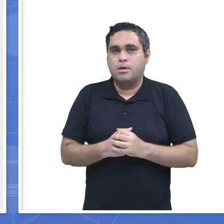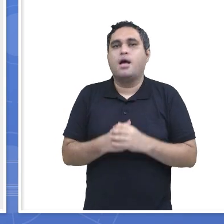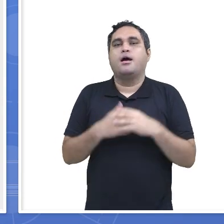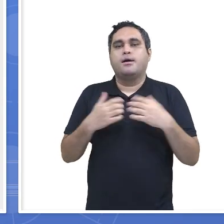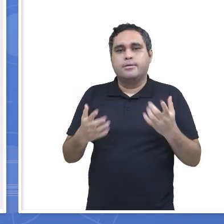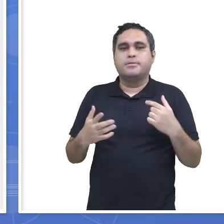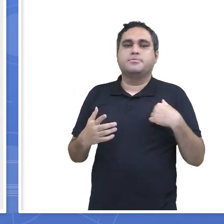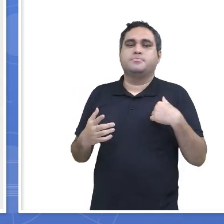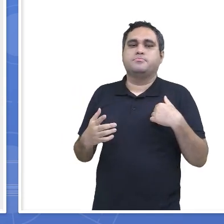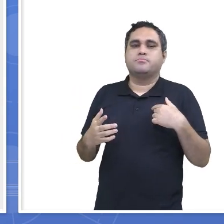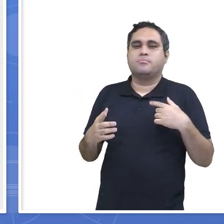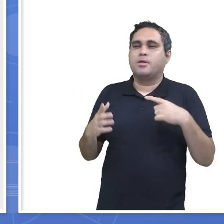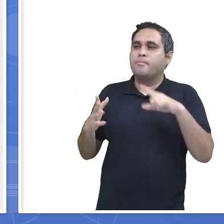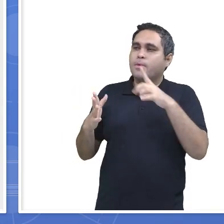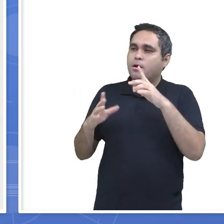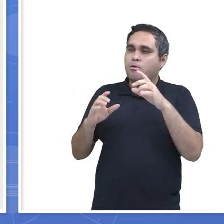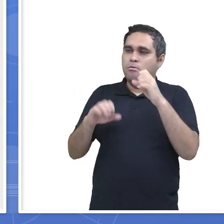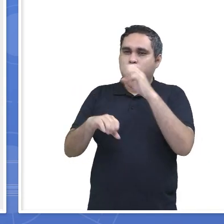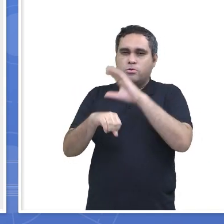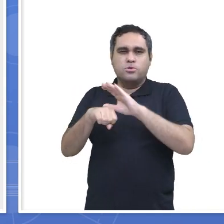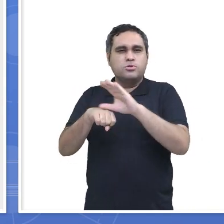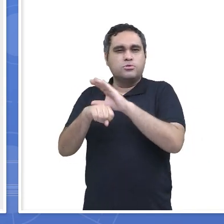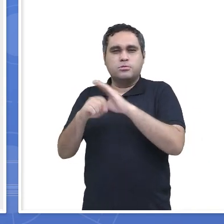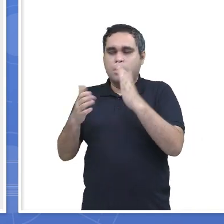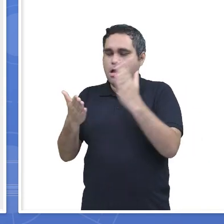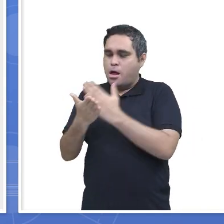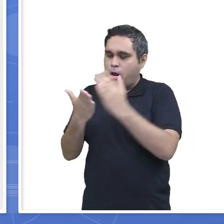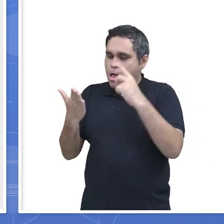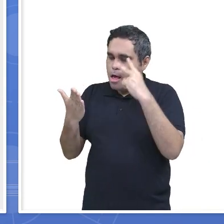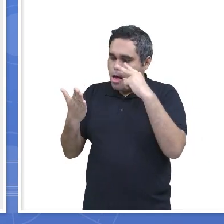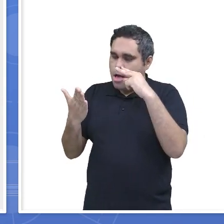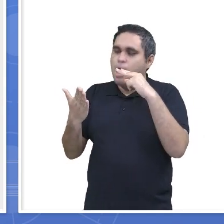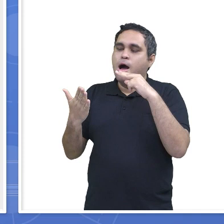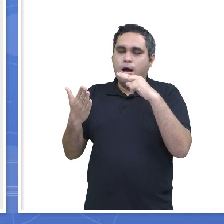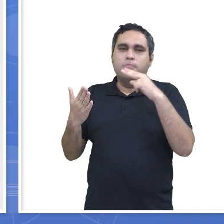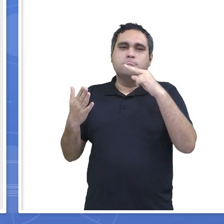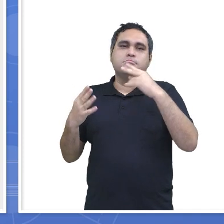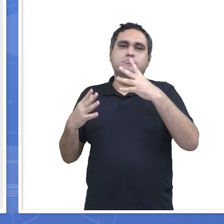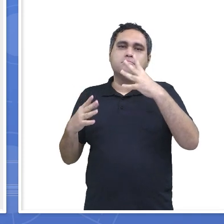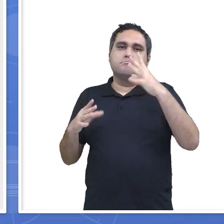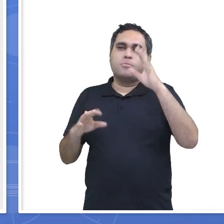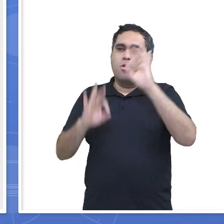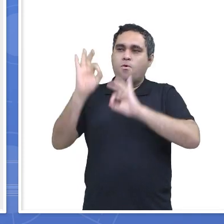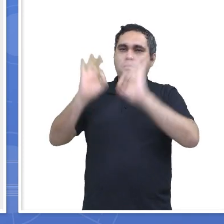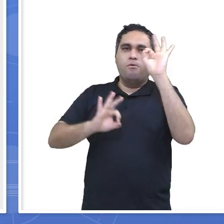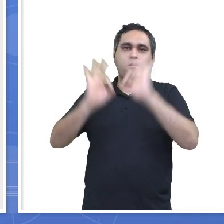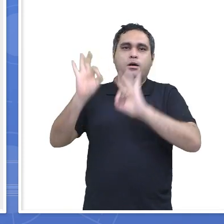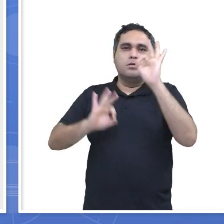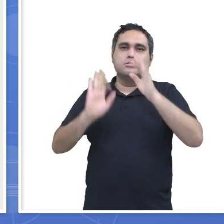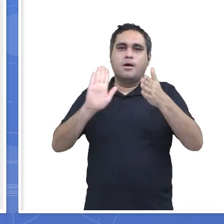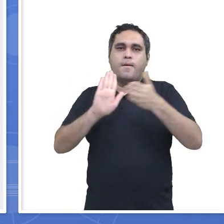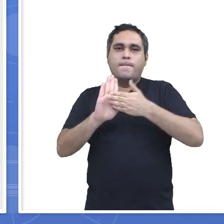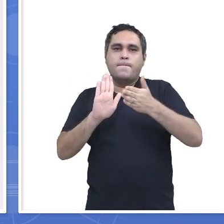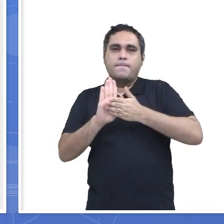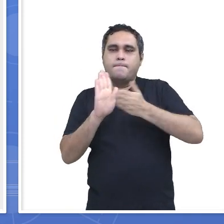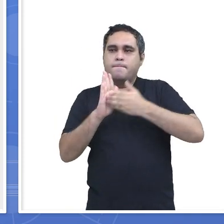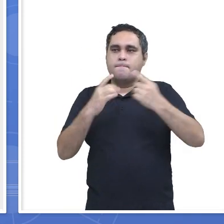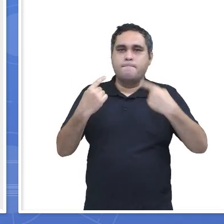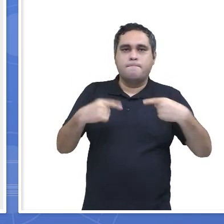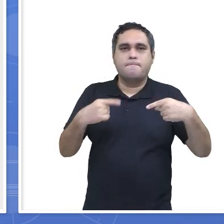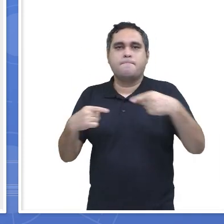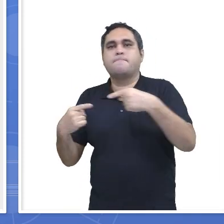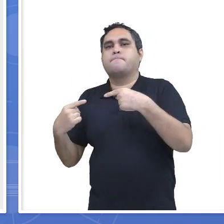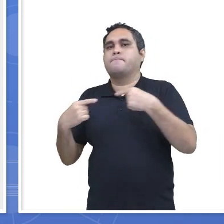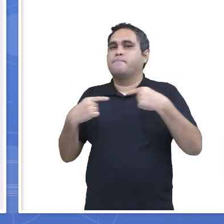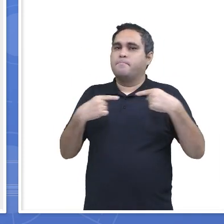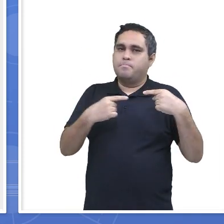foi forjando sua identidade, suas formas de atuação, pautas de reivindicações,